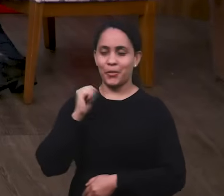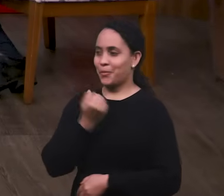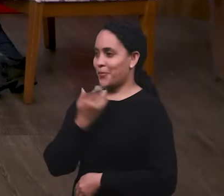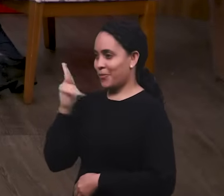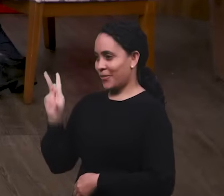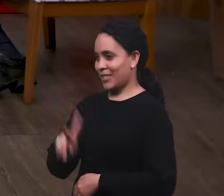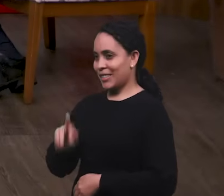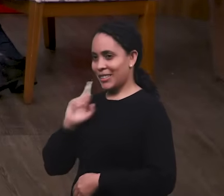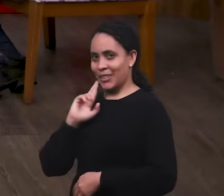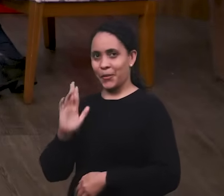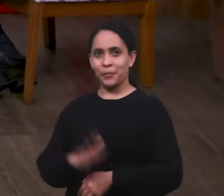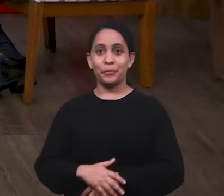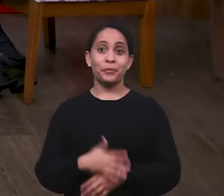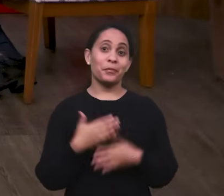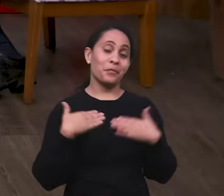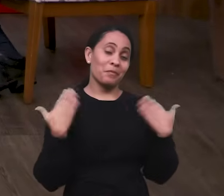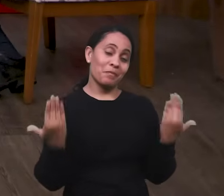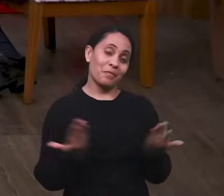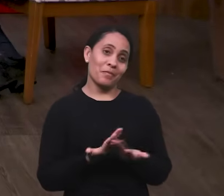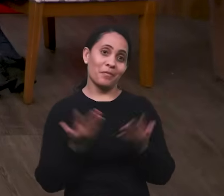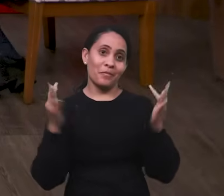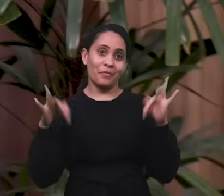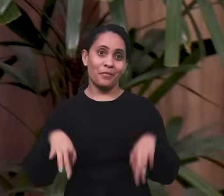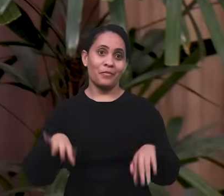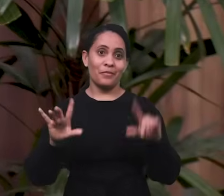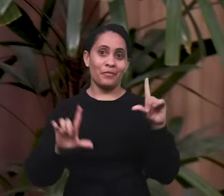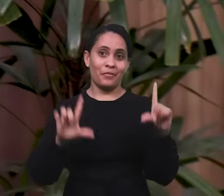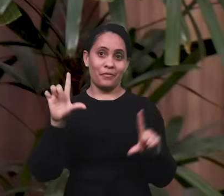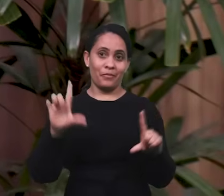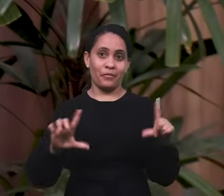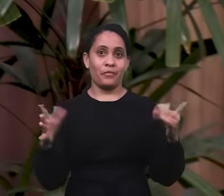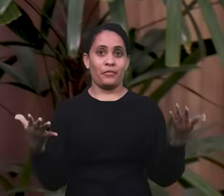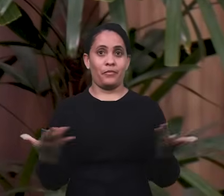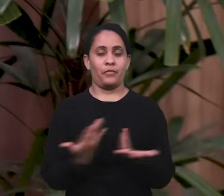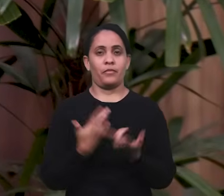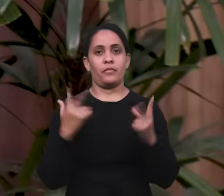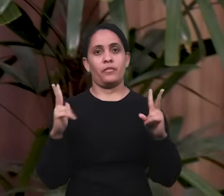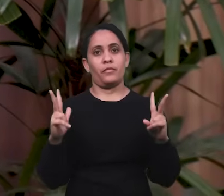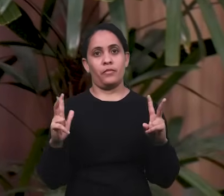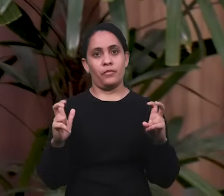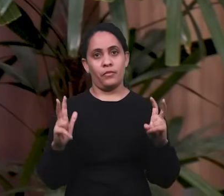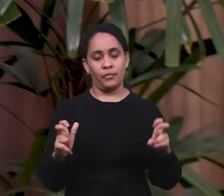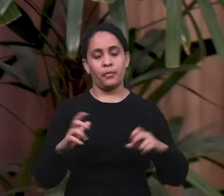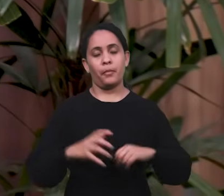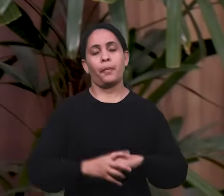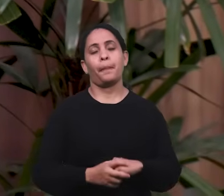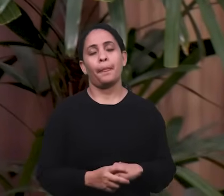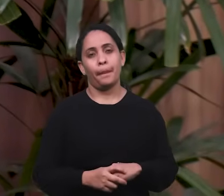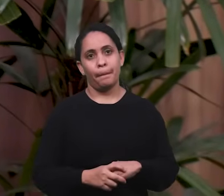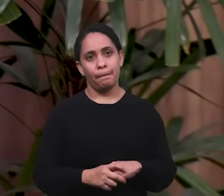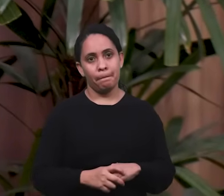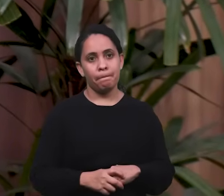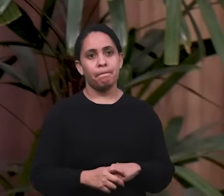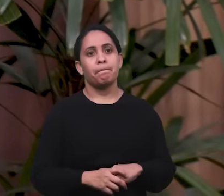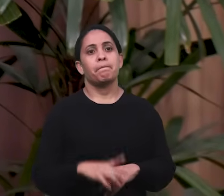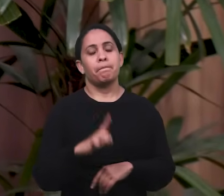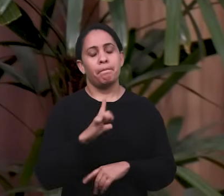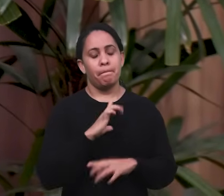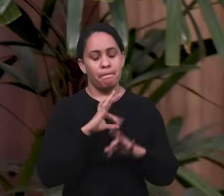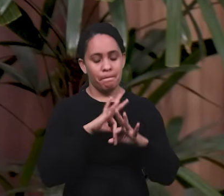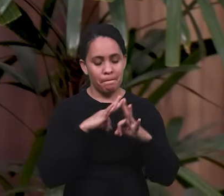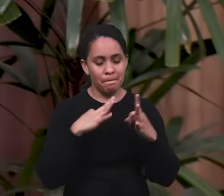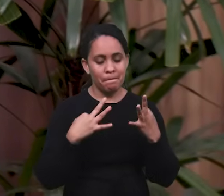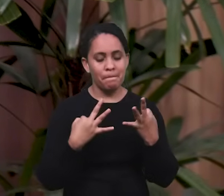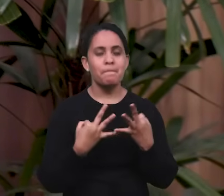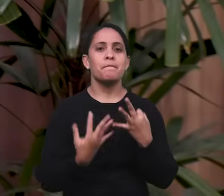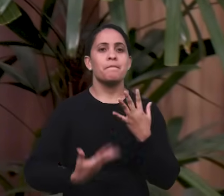Guilherme, Amém. a paz do A Senhor. paz do Senhor. Amém. A A paz paz do do Senhor. Estamos chegando ao fim desse programa e é um assunto que o Senhor trouxe